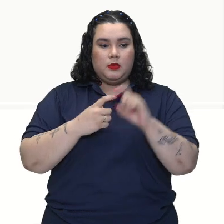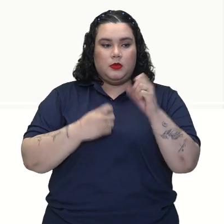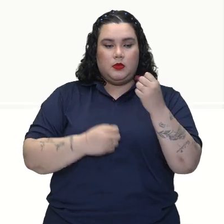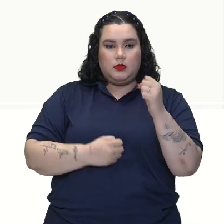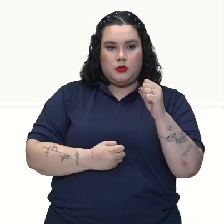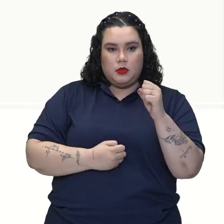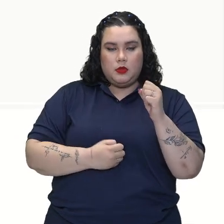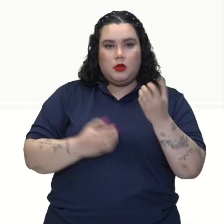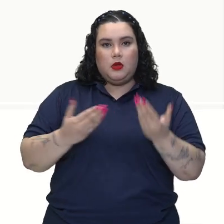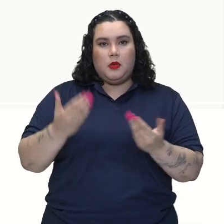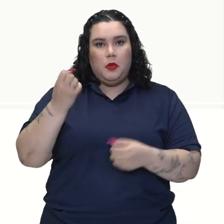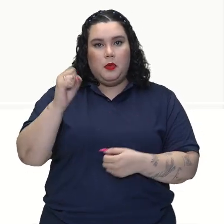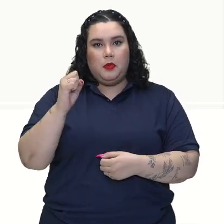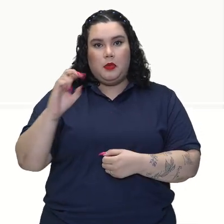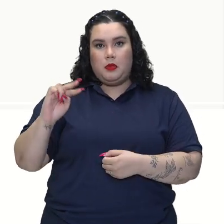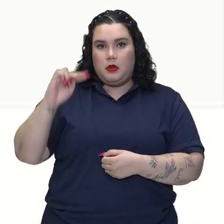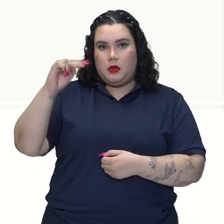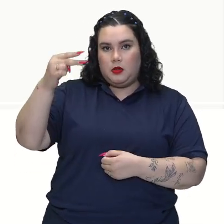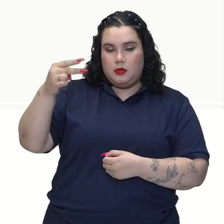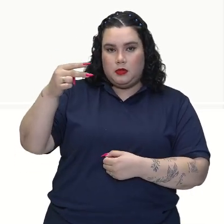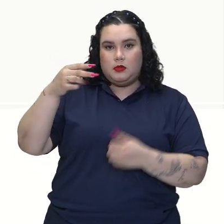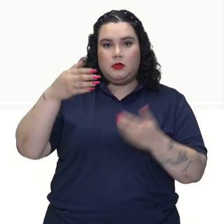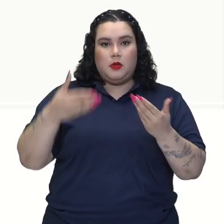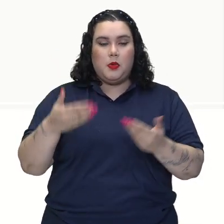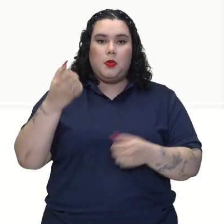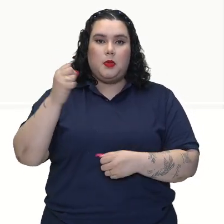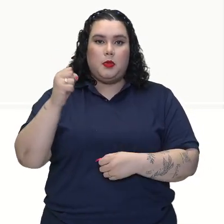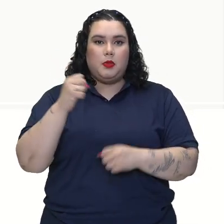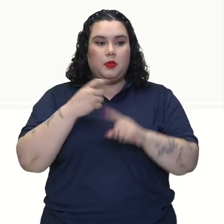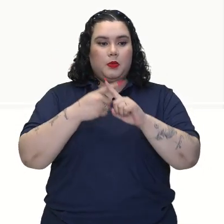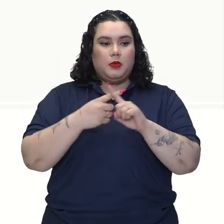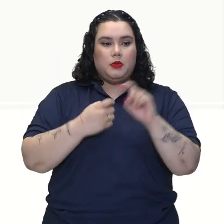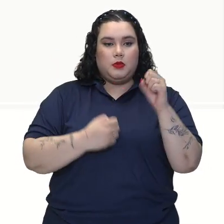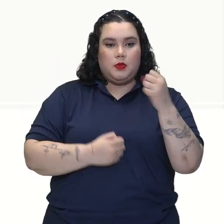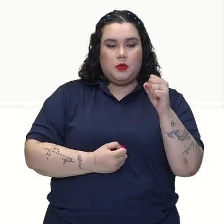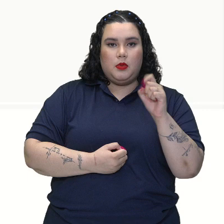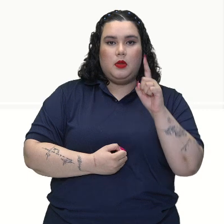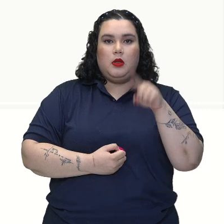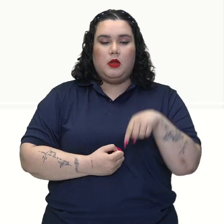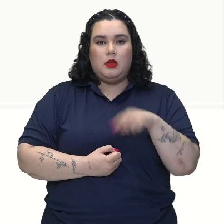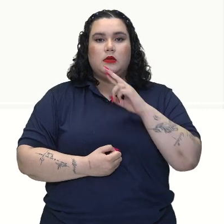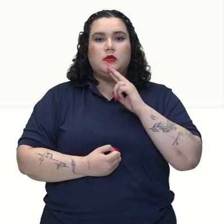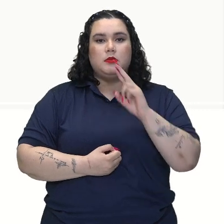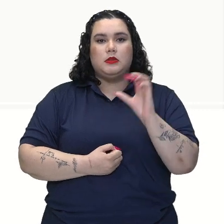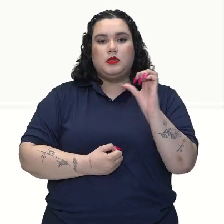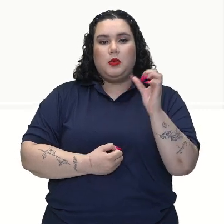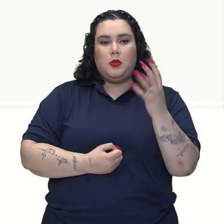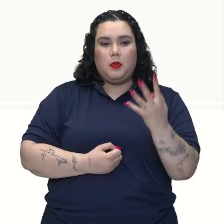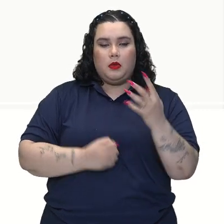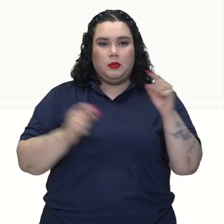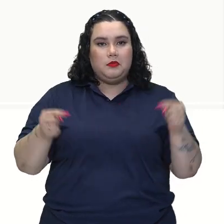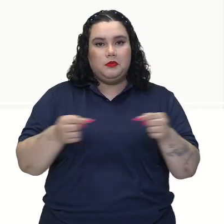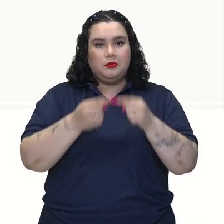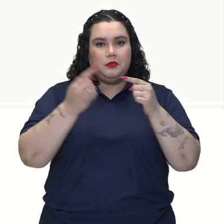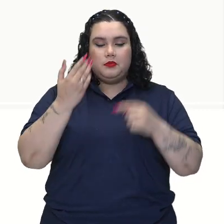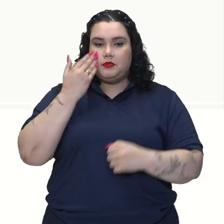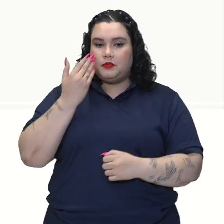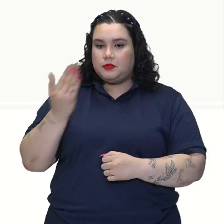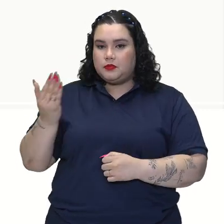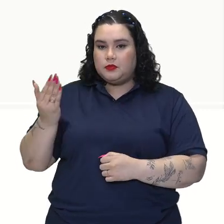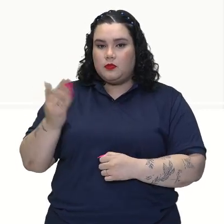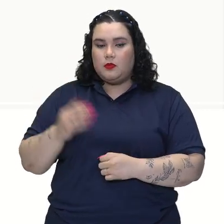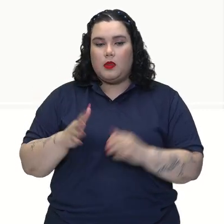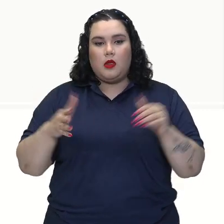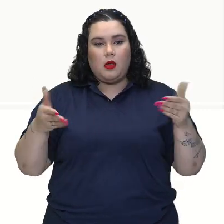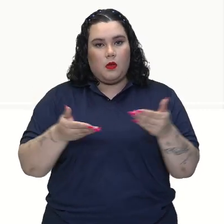ao quadrado, que é um quadrado perfeito. Então, a raiz quadrada de 64 é 8. E agora eu vou fazer